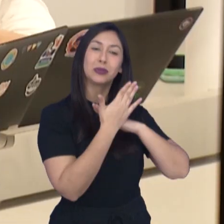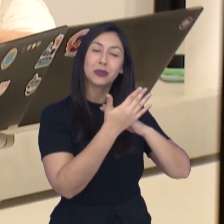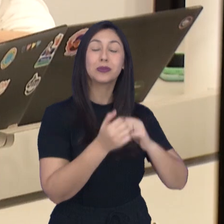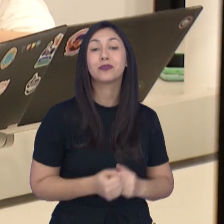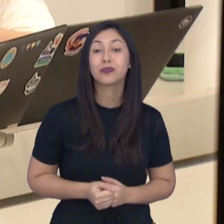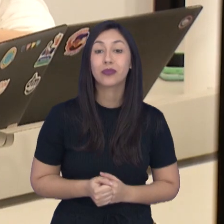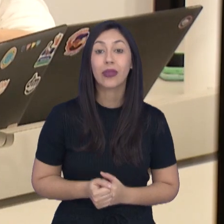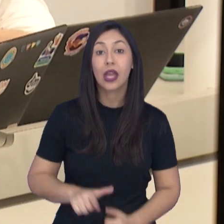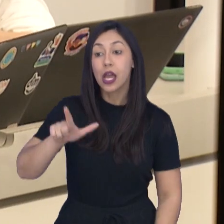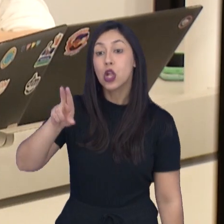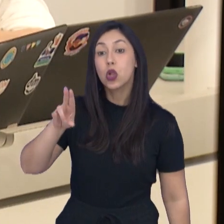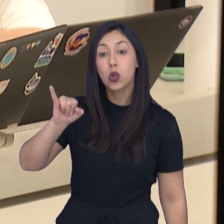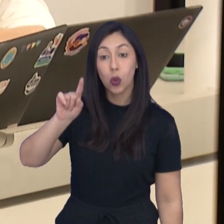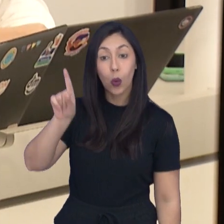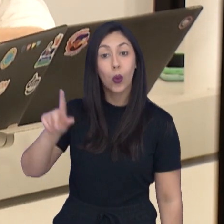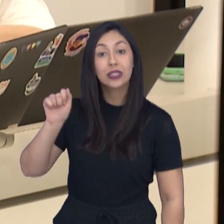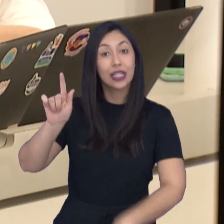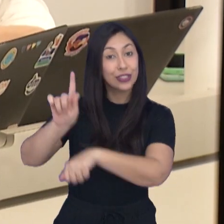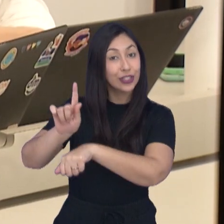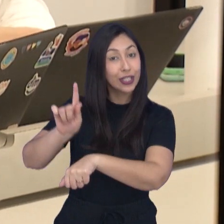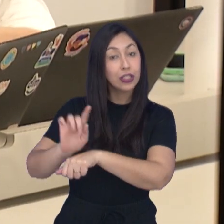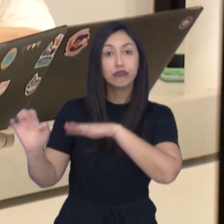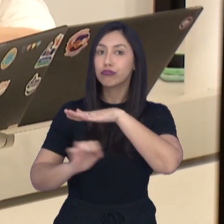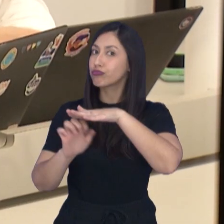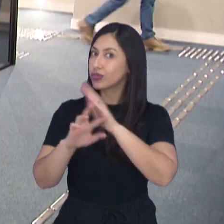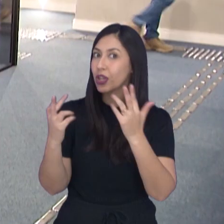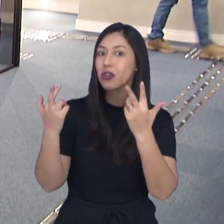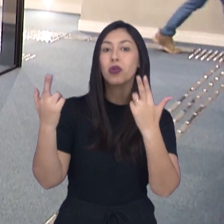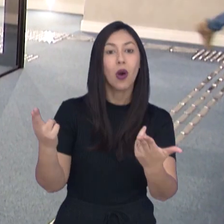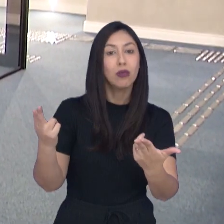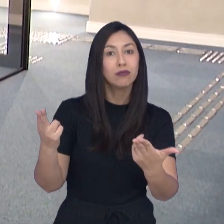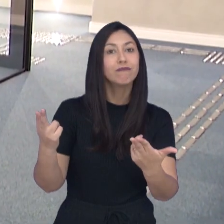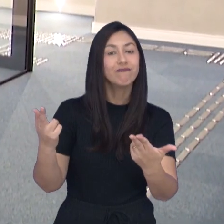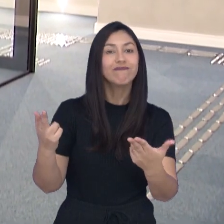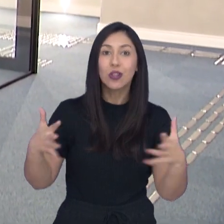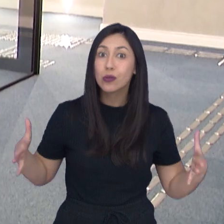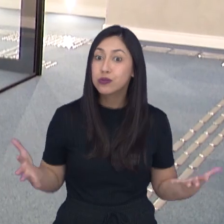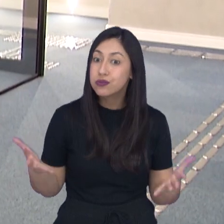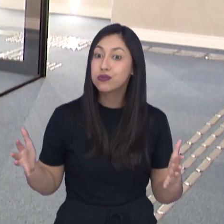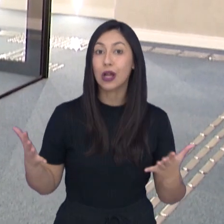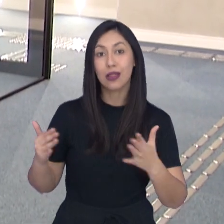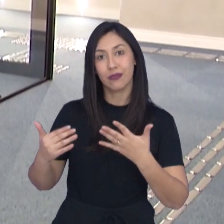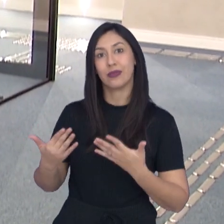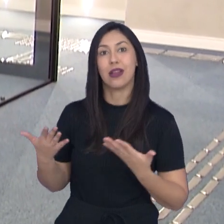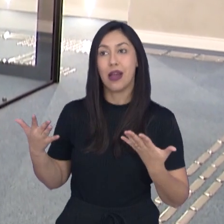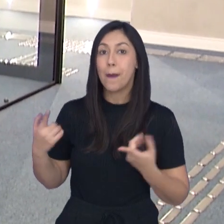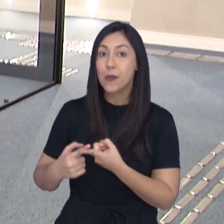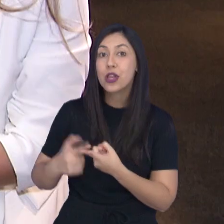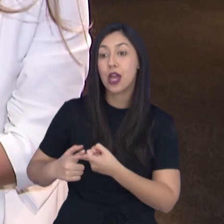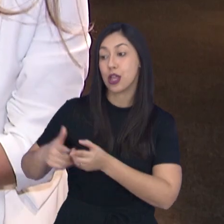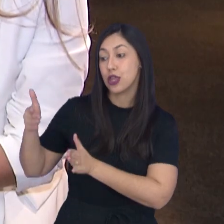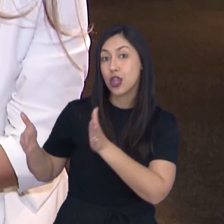Já no caso da Luísa, que é gerente na mesma empresa da Melissa, a promoção no trabalho veio enquanto estava